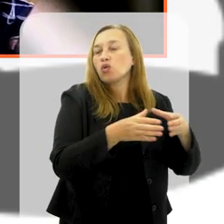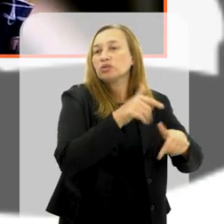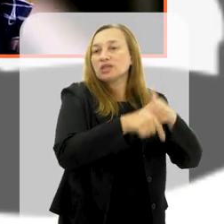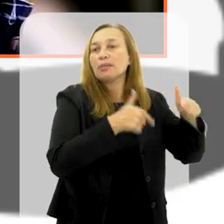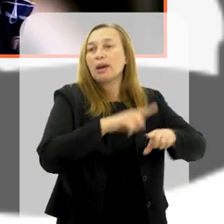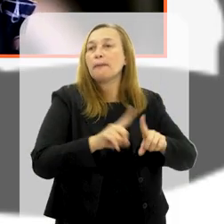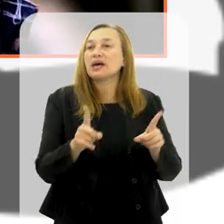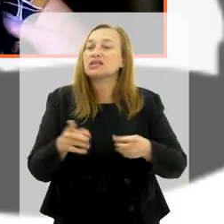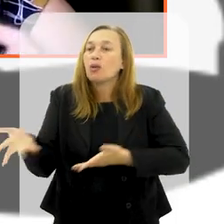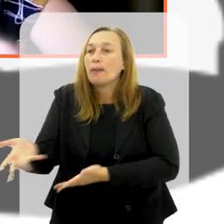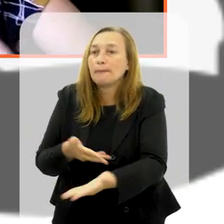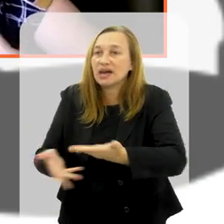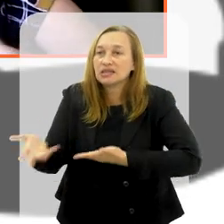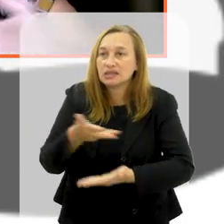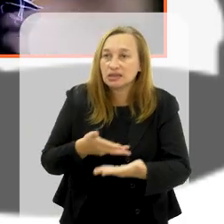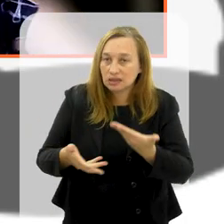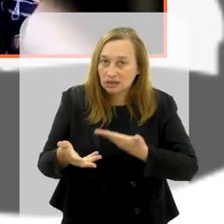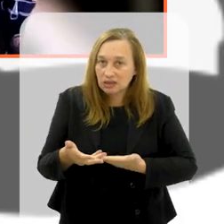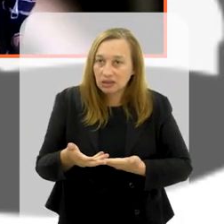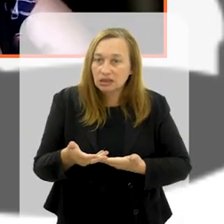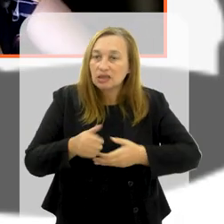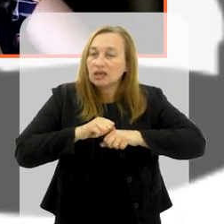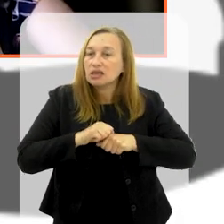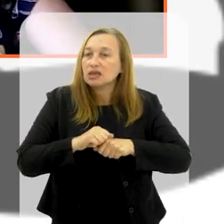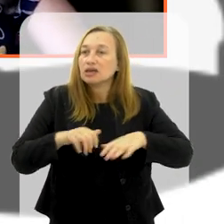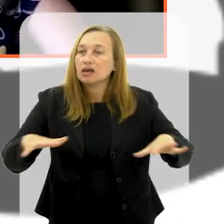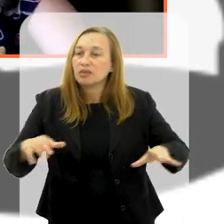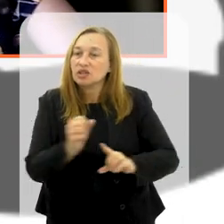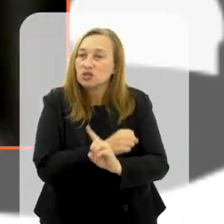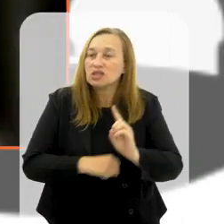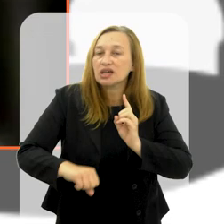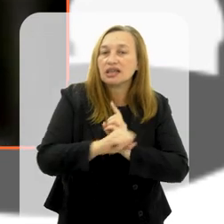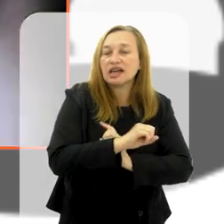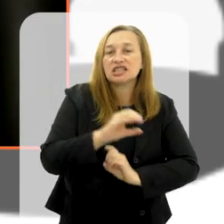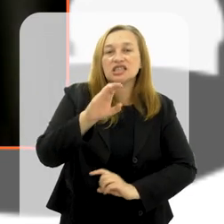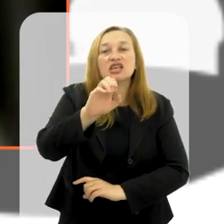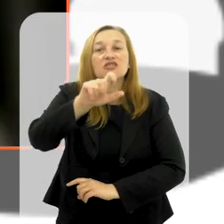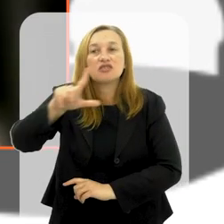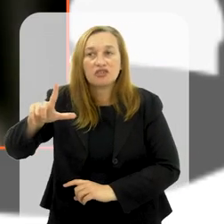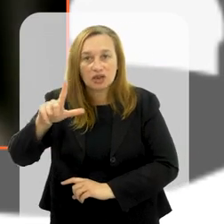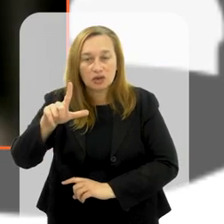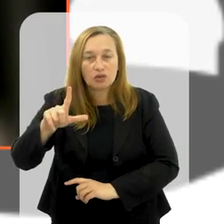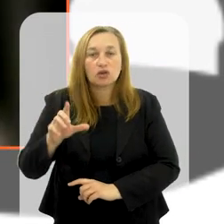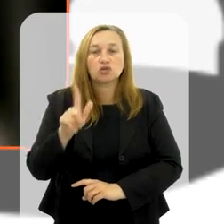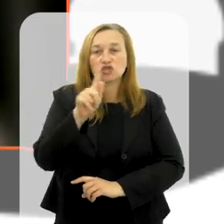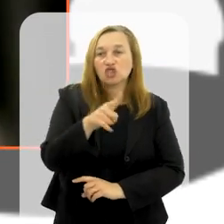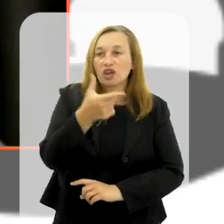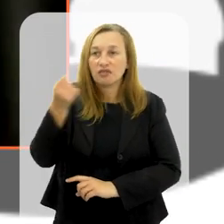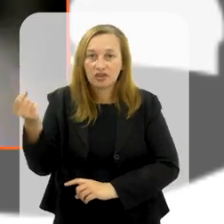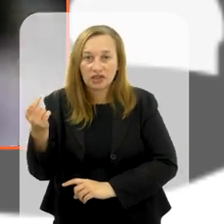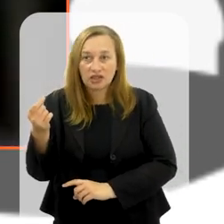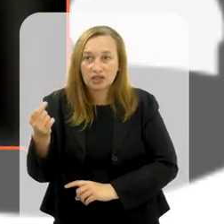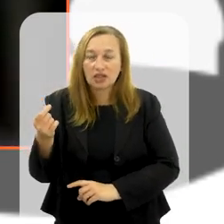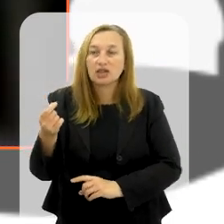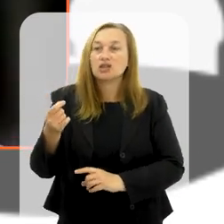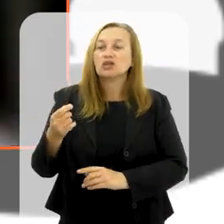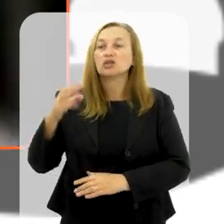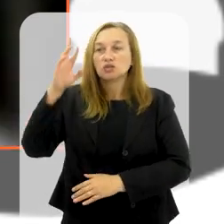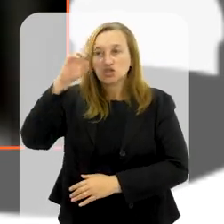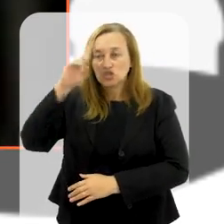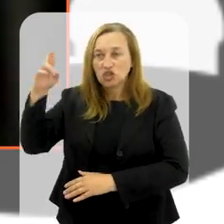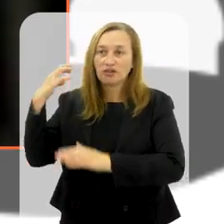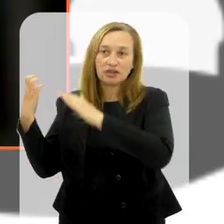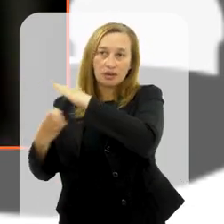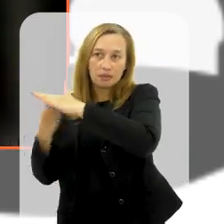a participação da ampla sociedade civil no G20, que vai desde os